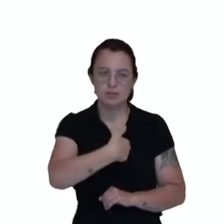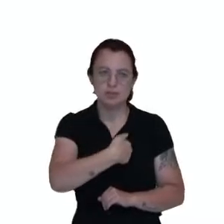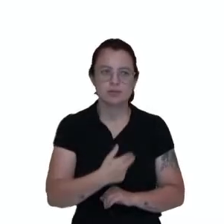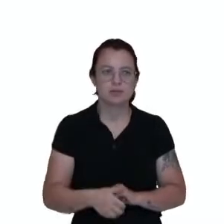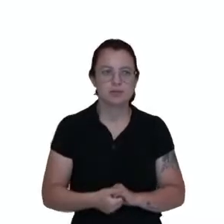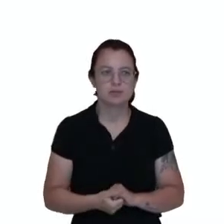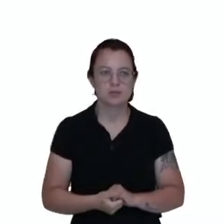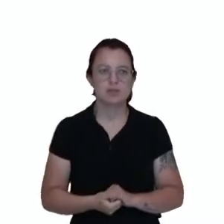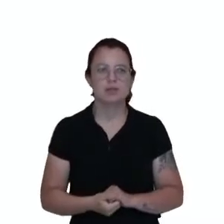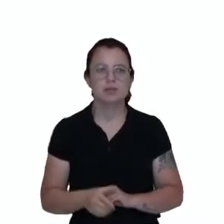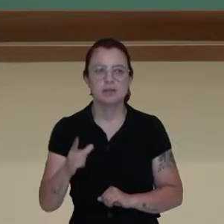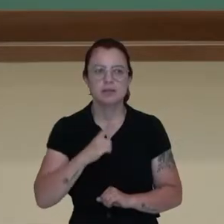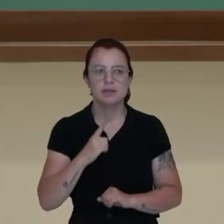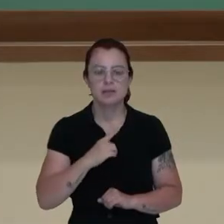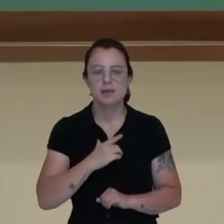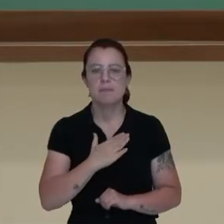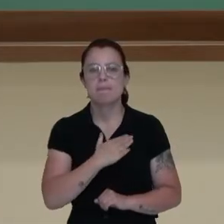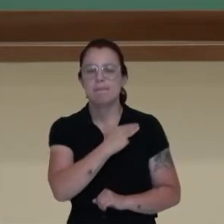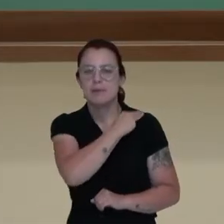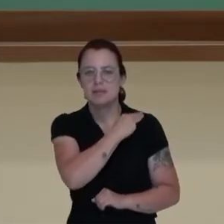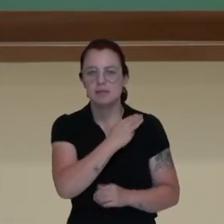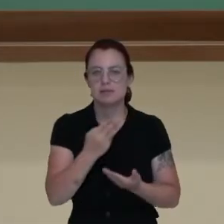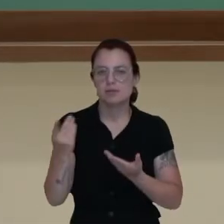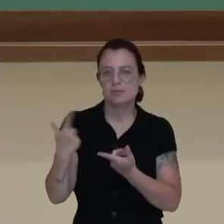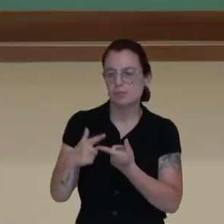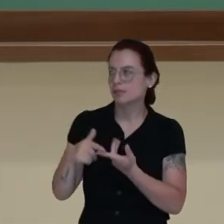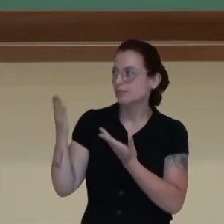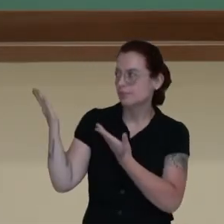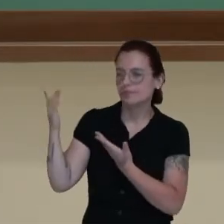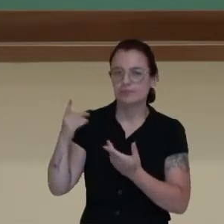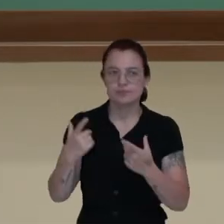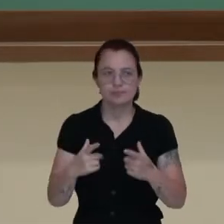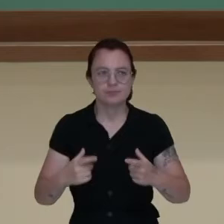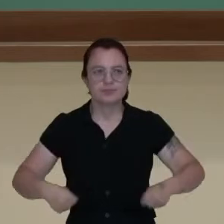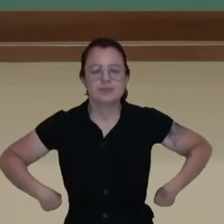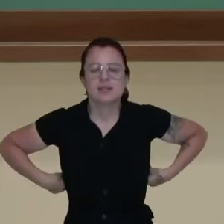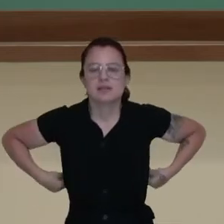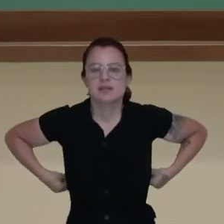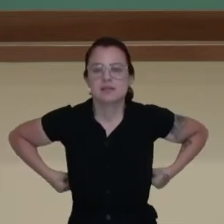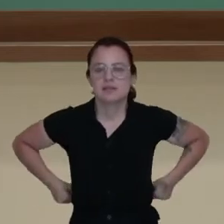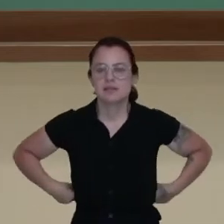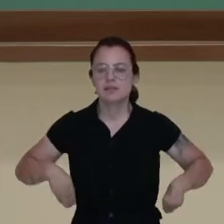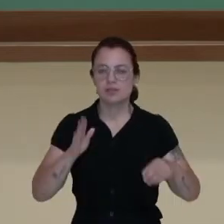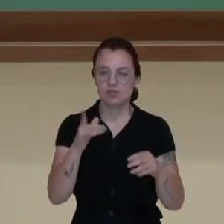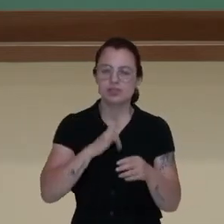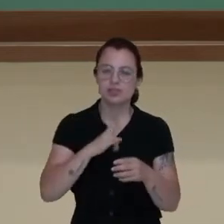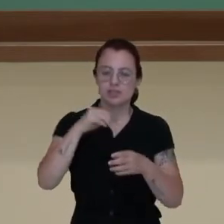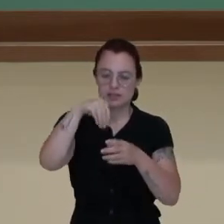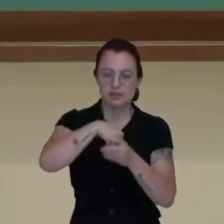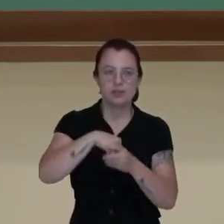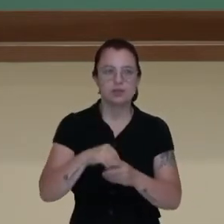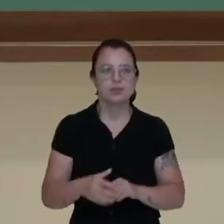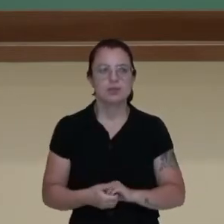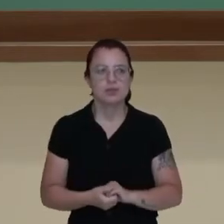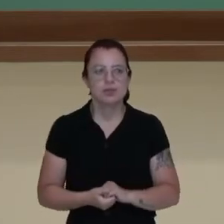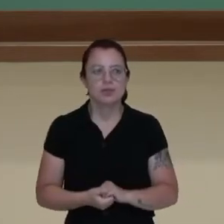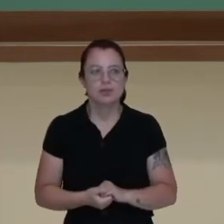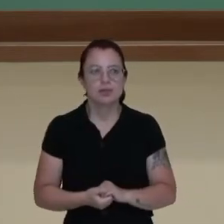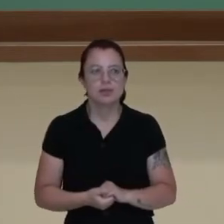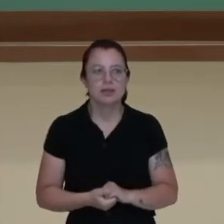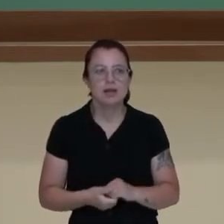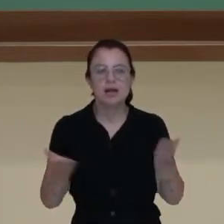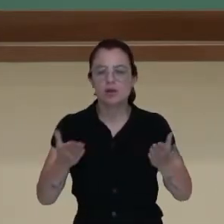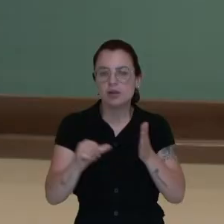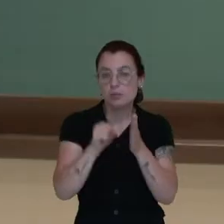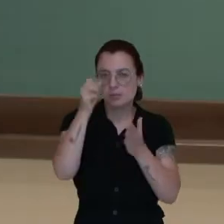ministros desse, então, presidente Washington Luiz. Ele já fazia parte do cenário político. Bom, chegamos aqui